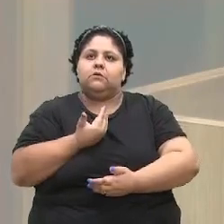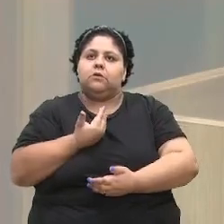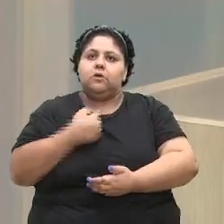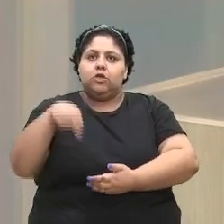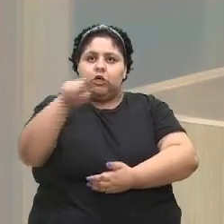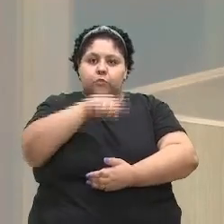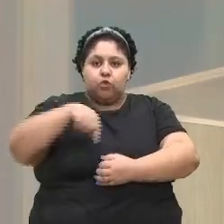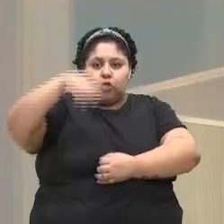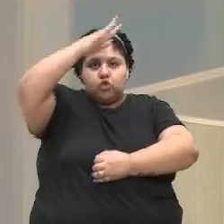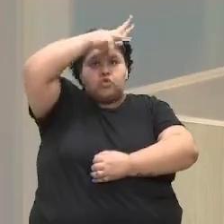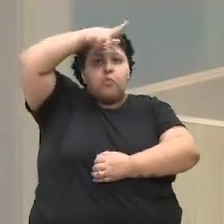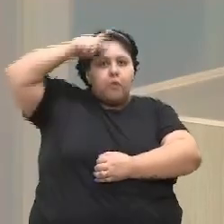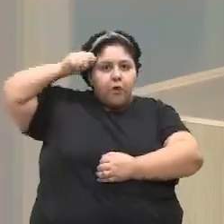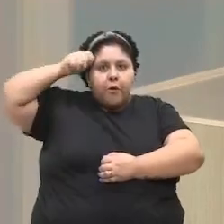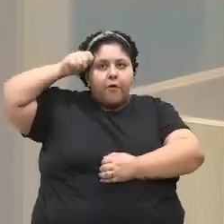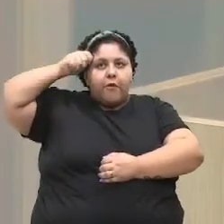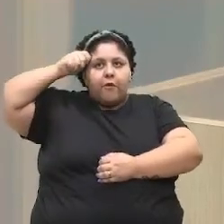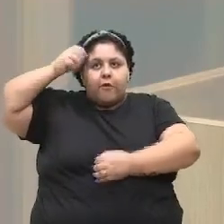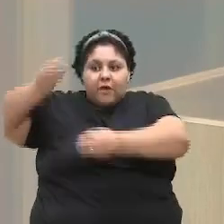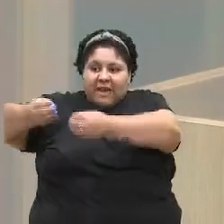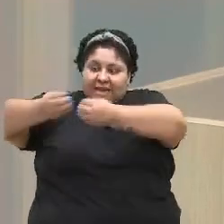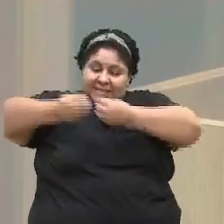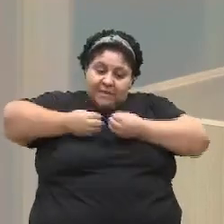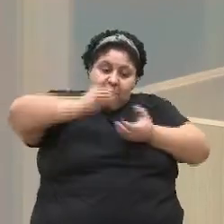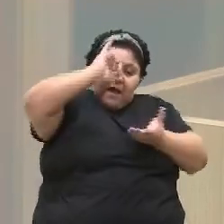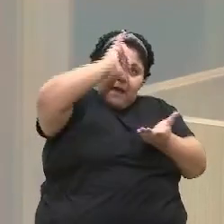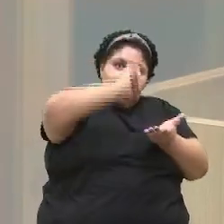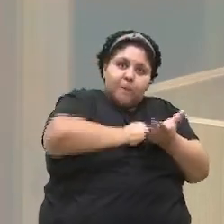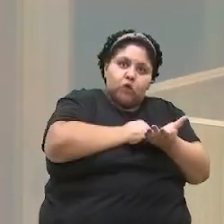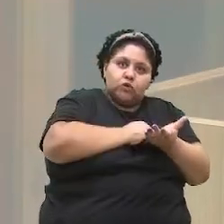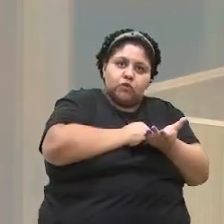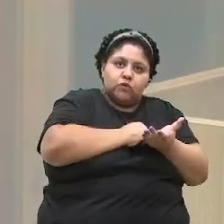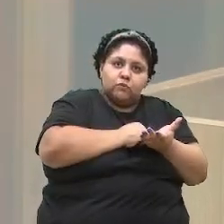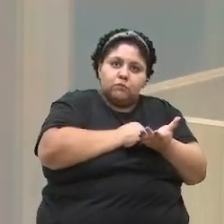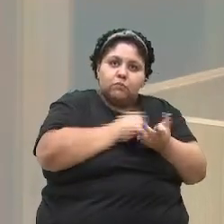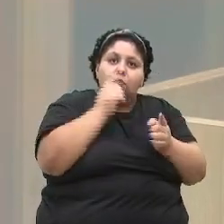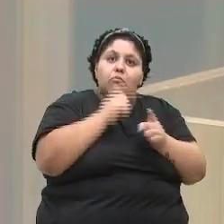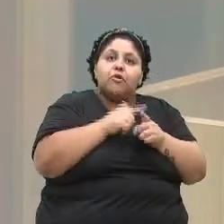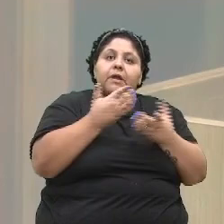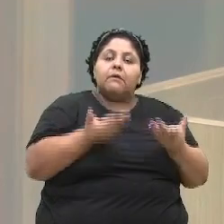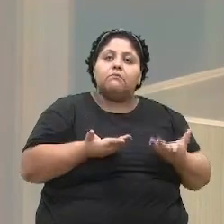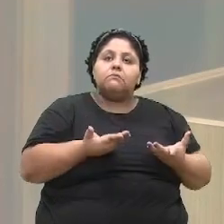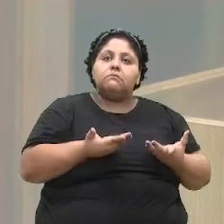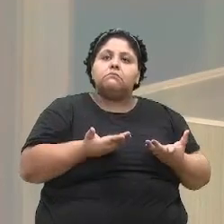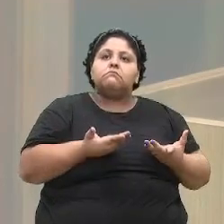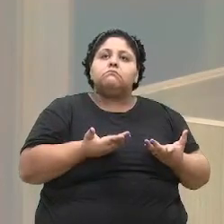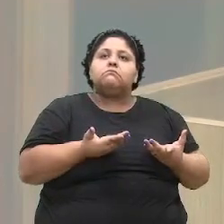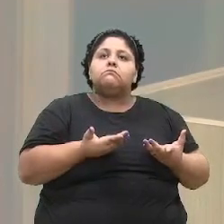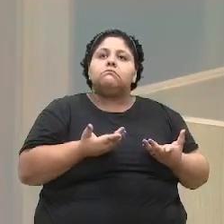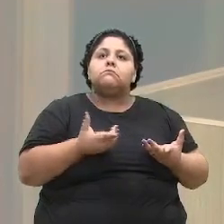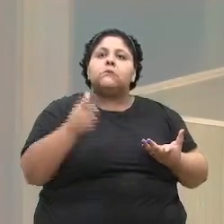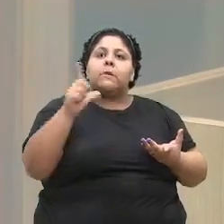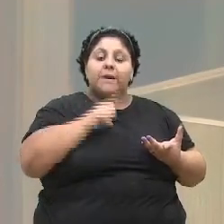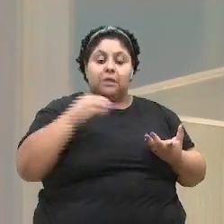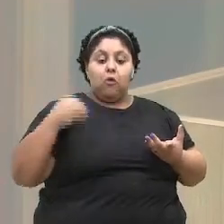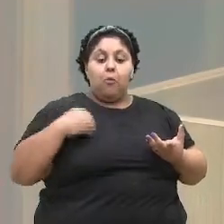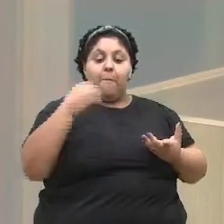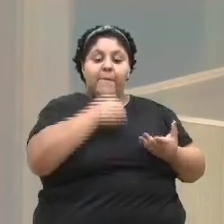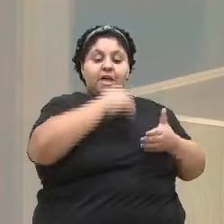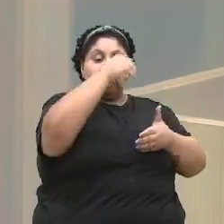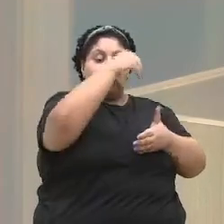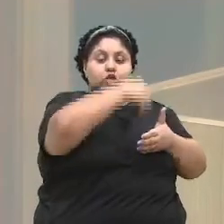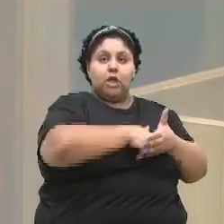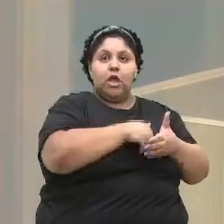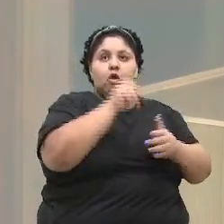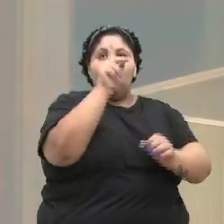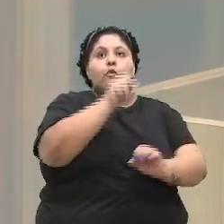nosso município receba impostos Para quê Para ter o médico na UBS para ter o